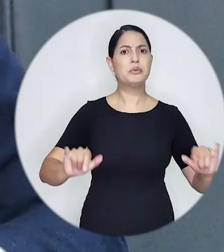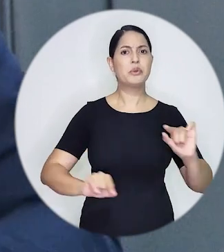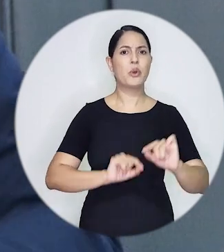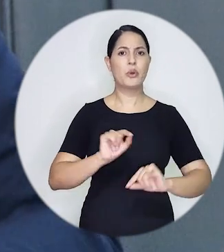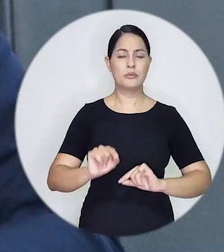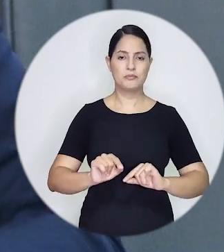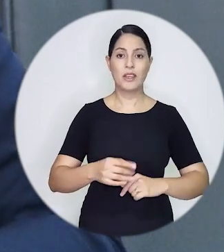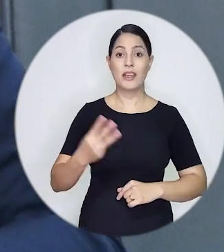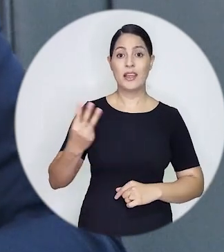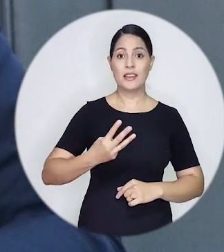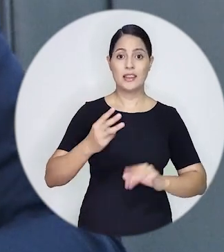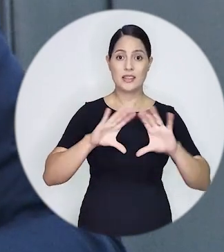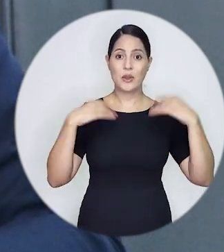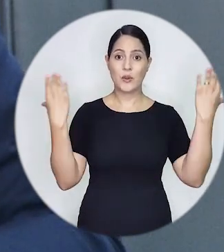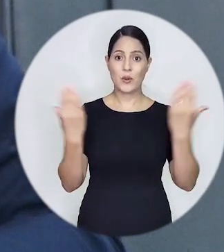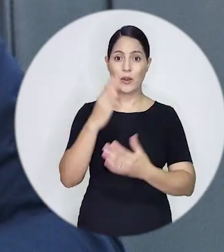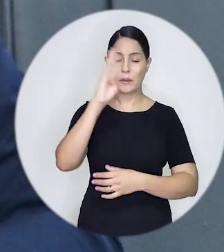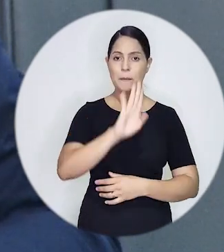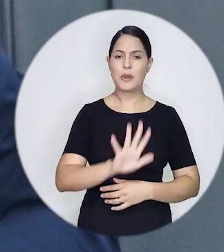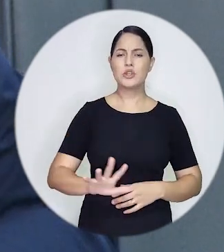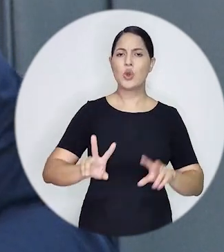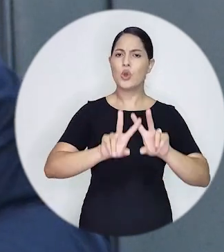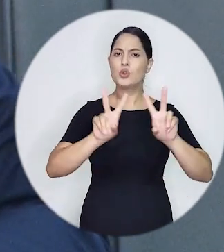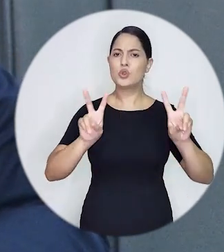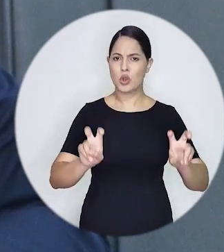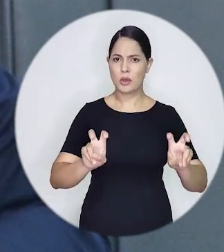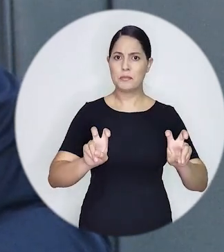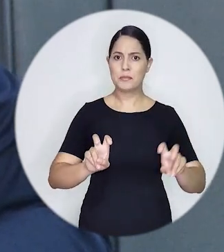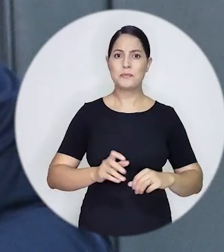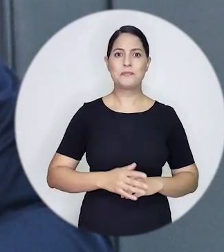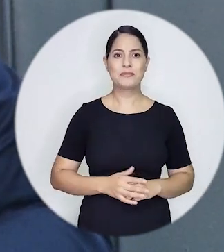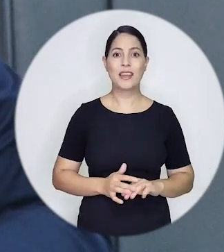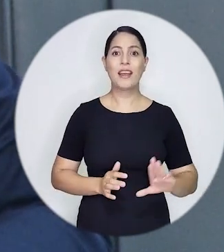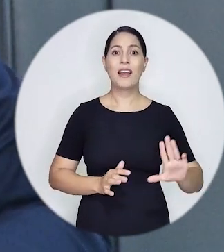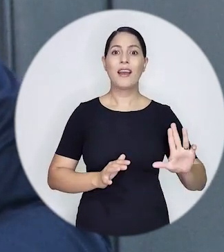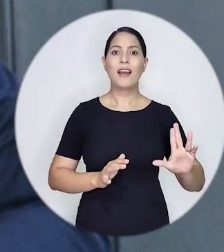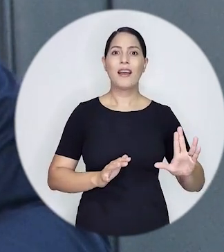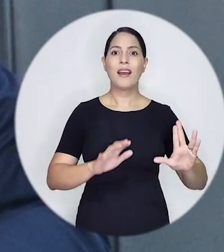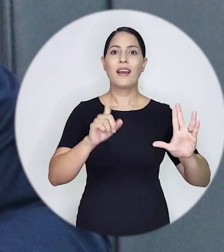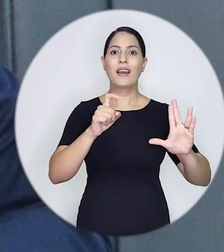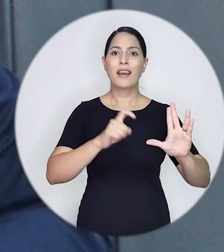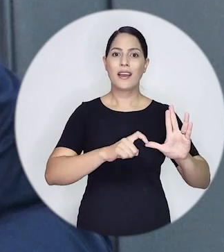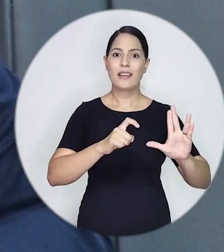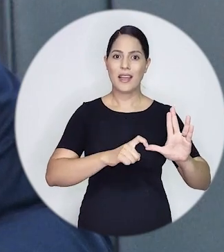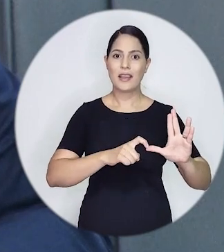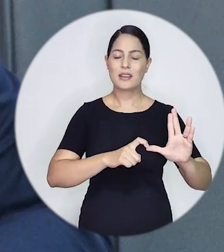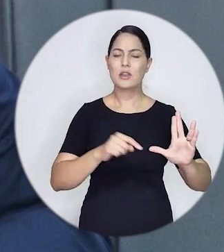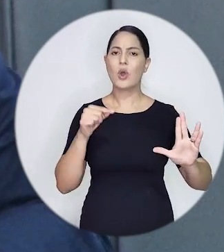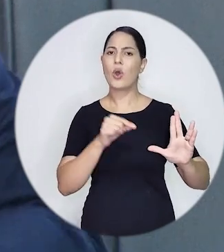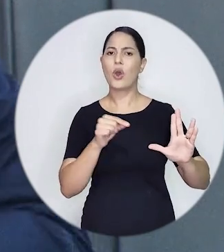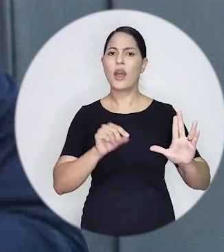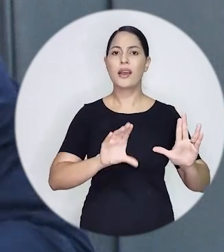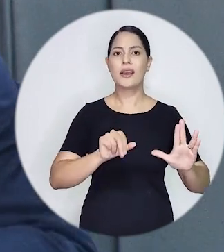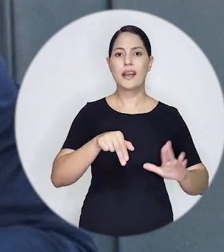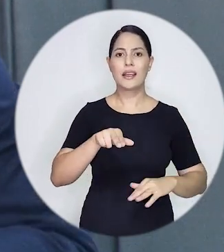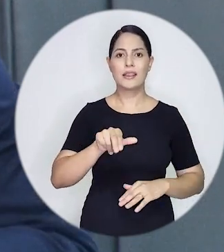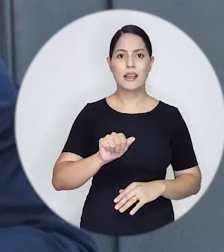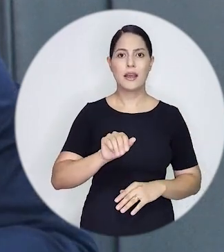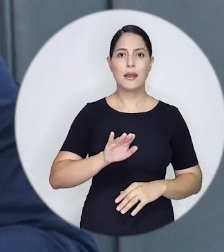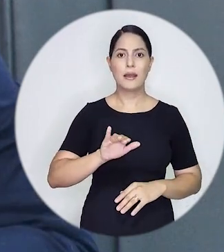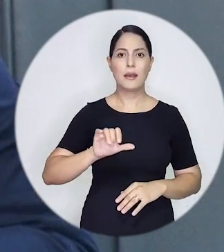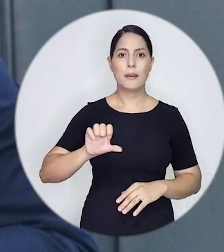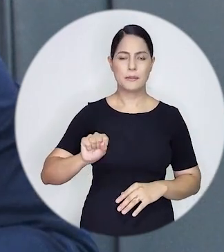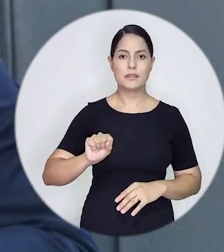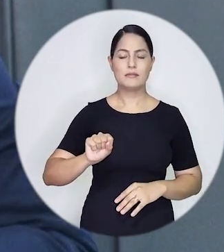público, mas que seja a ordem mais uma dessas entidades que servirá como palco para o